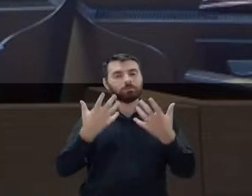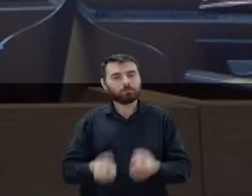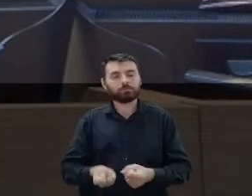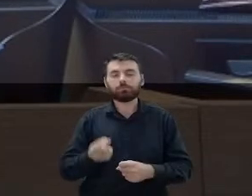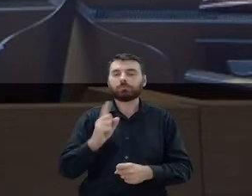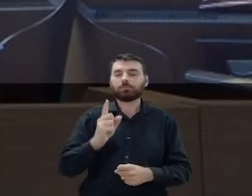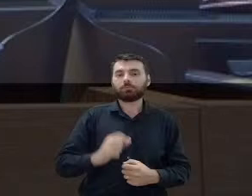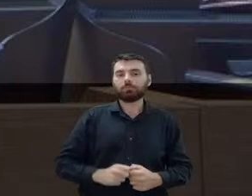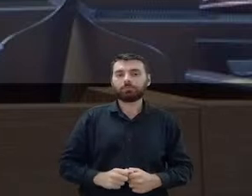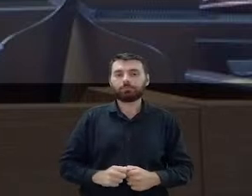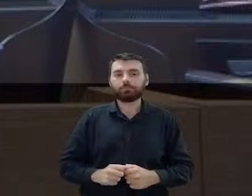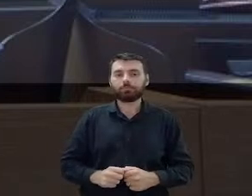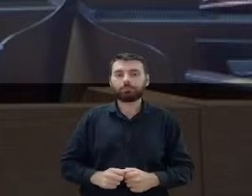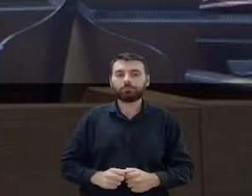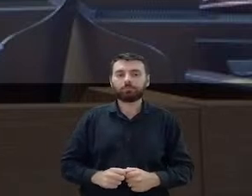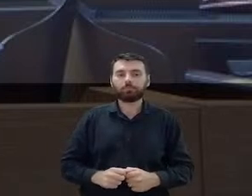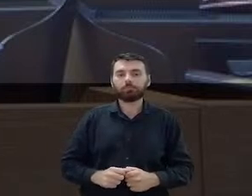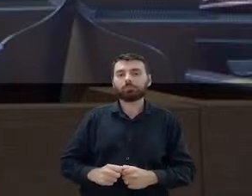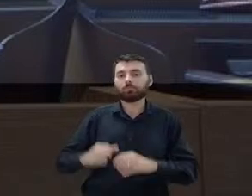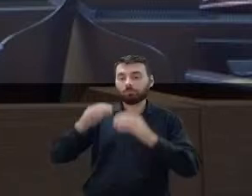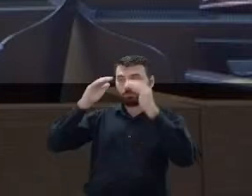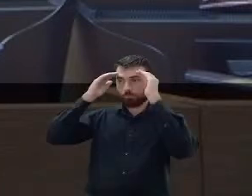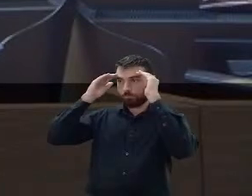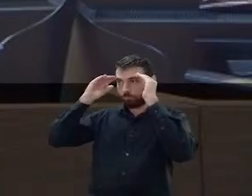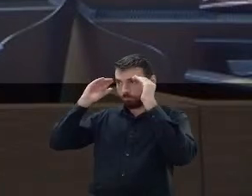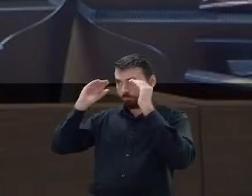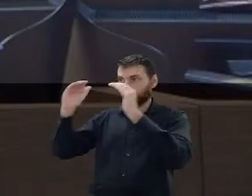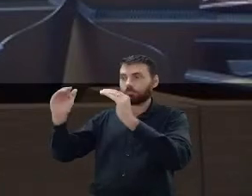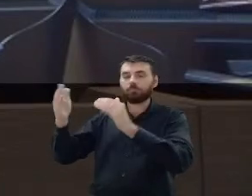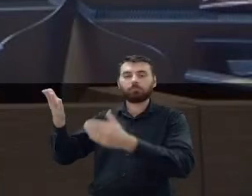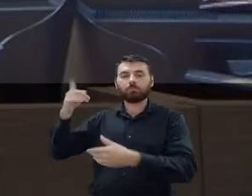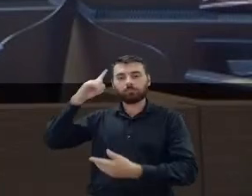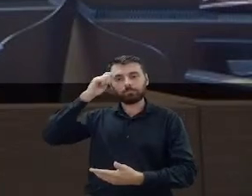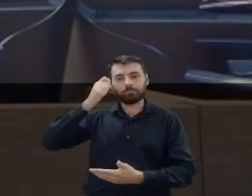recurso, obedecendo os comandos da decisão.